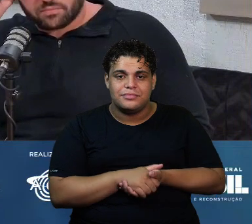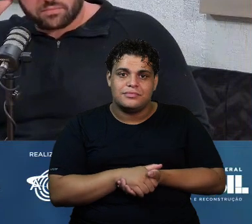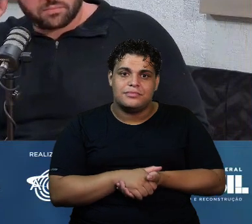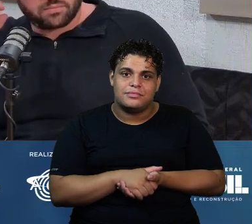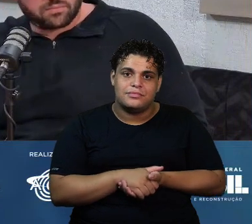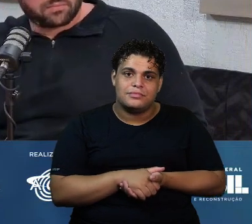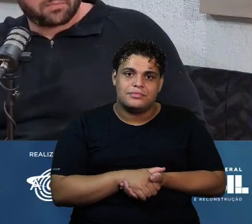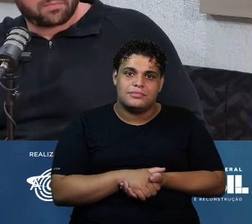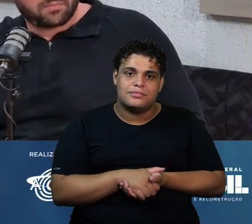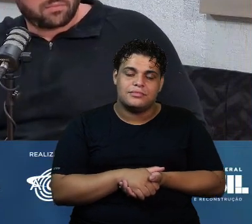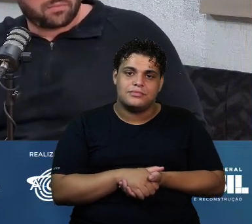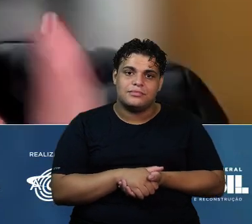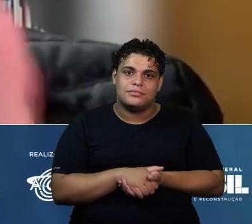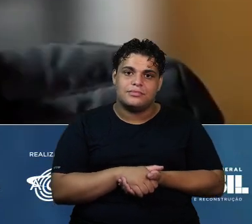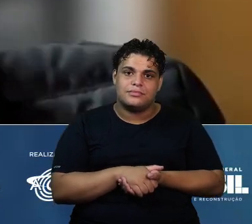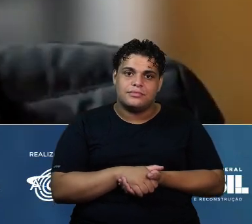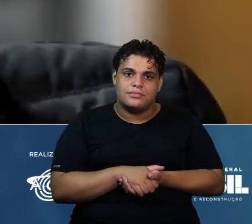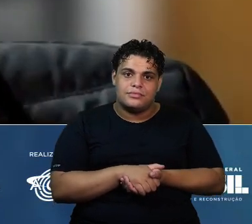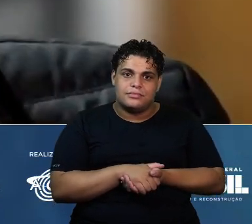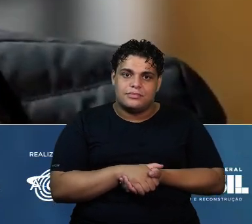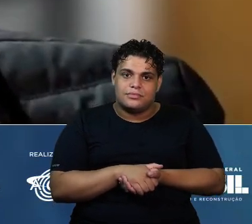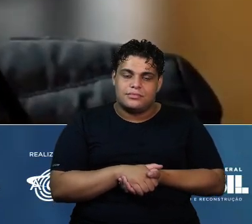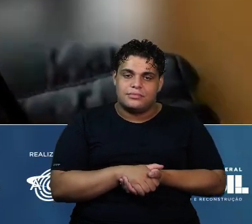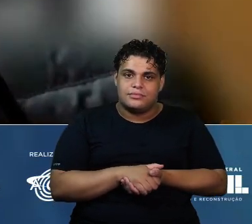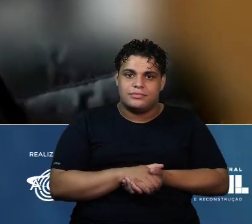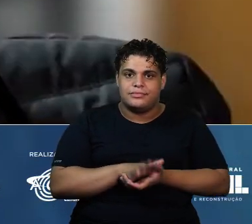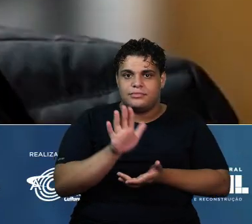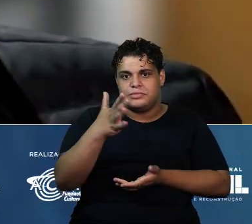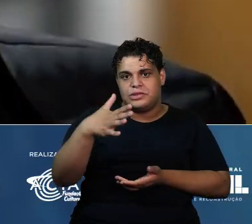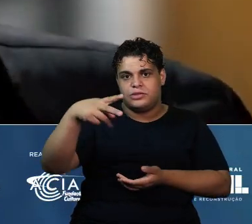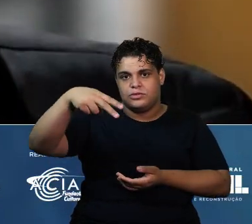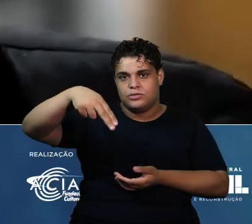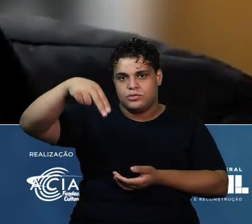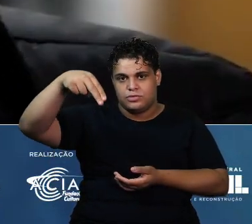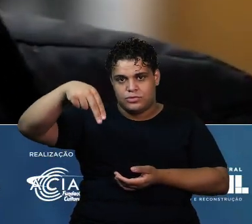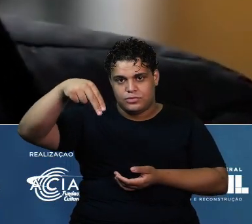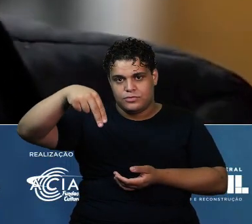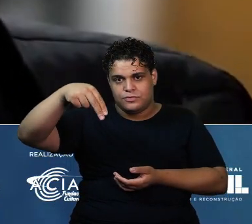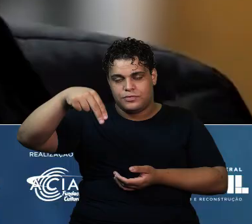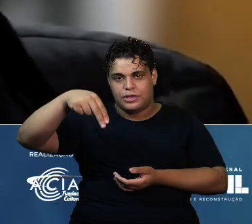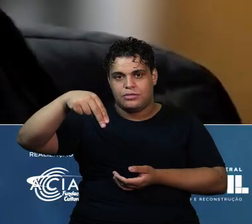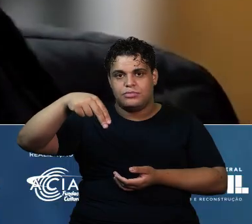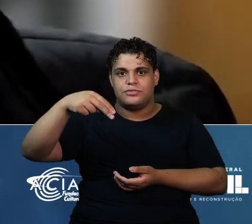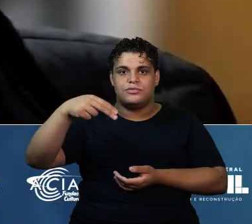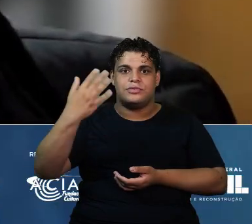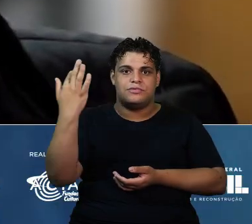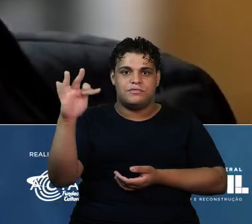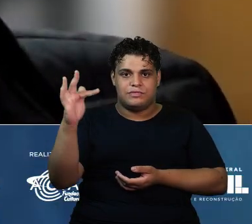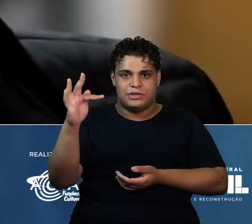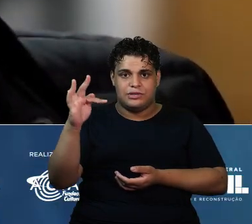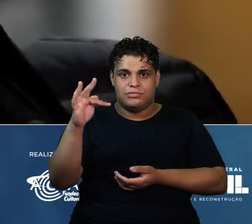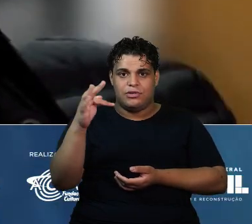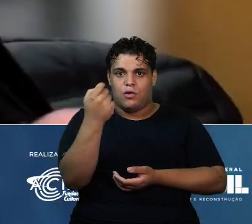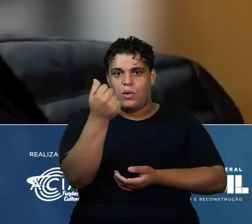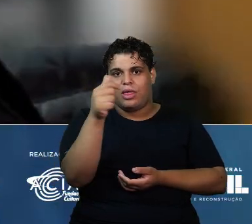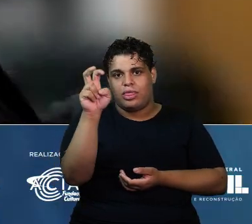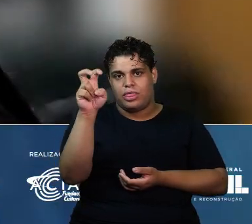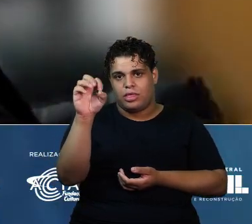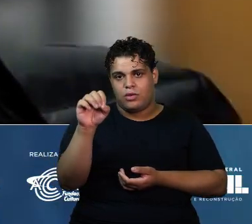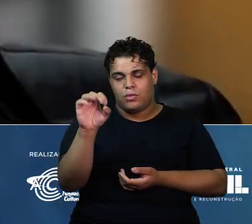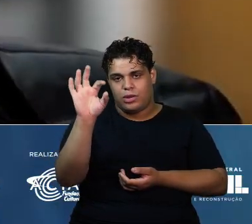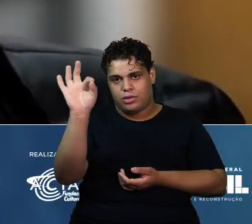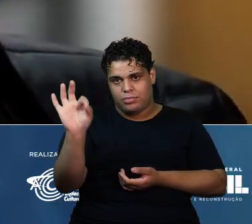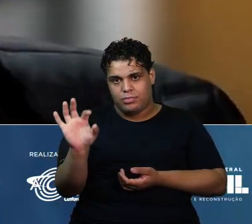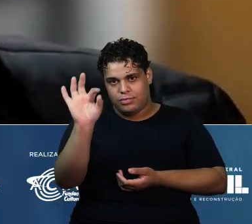véspera das férias. Sim, o período de férias entre novembro e fevereiro representa quase 50% dos afogamentos. Então,